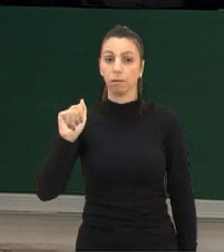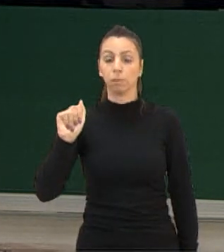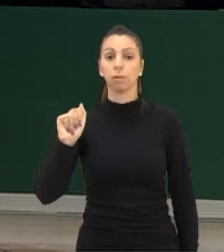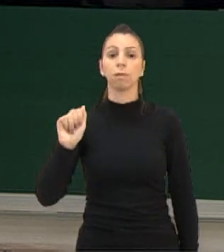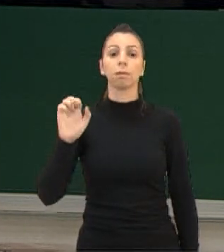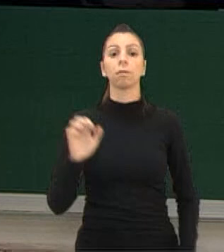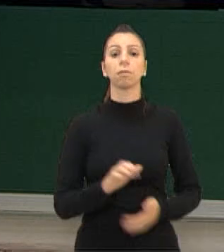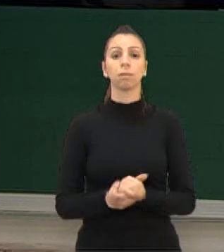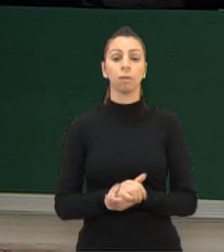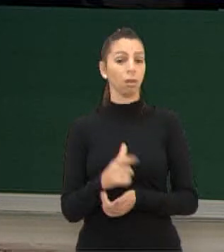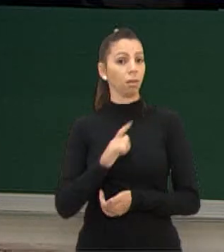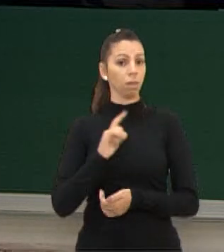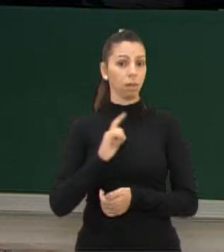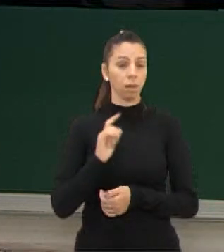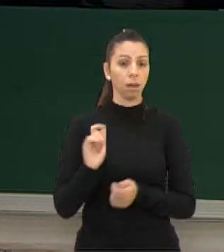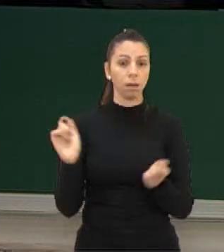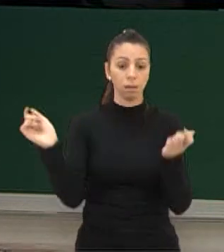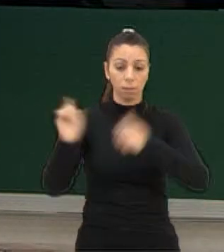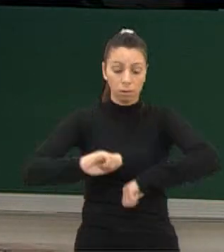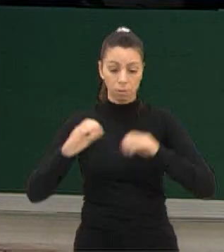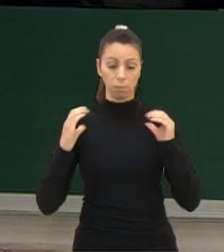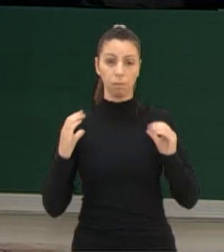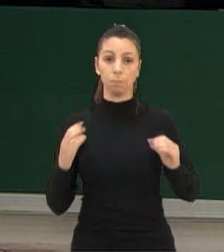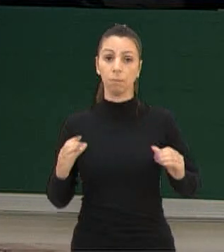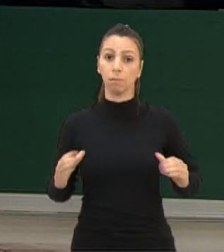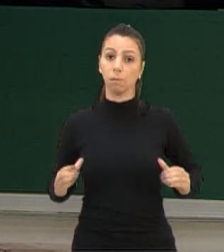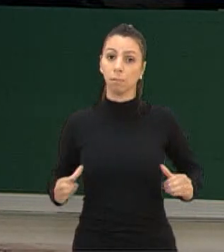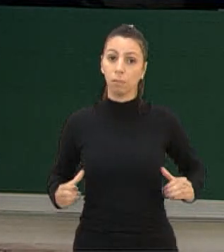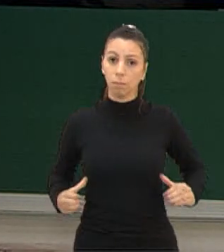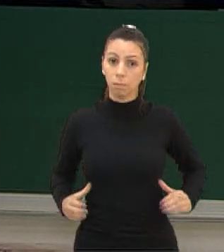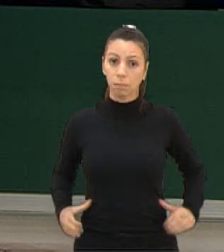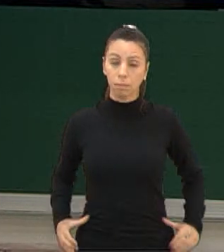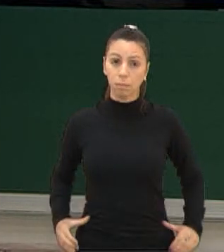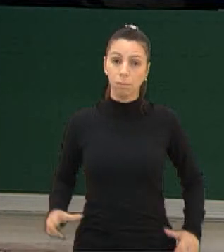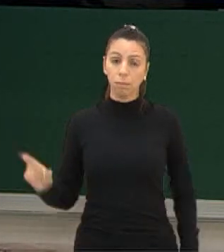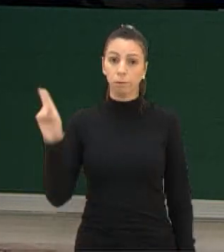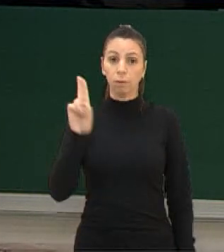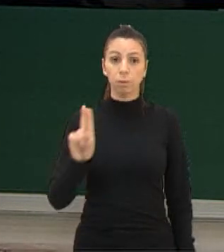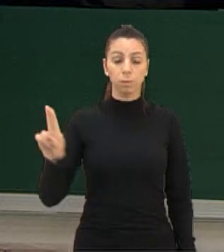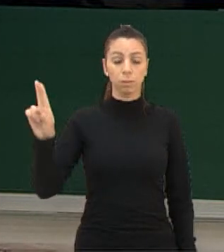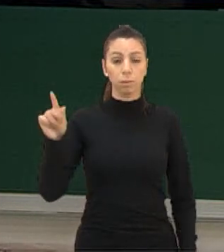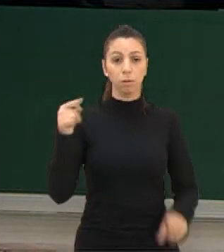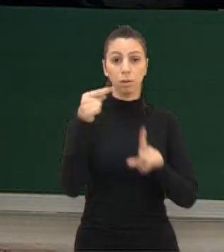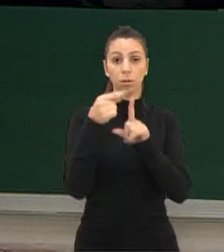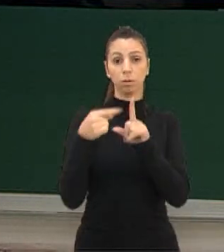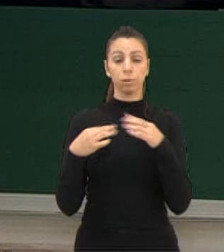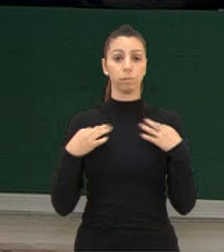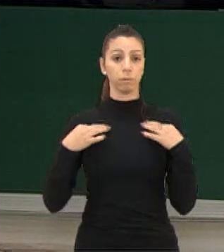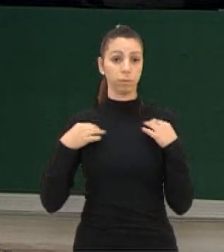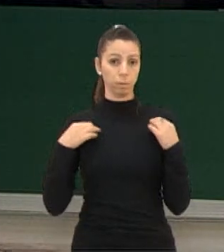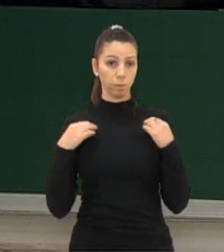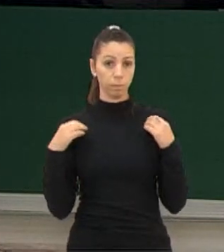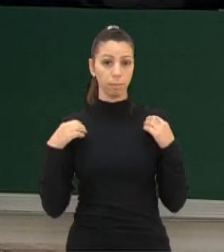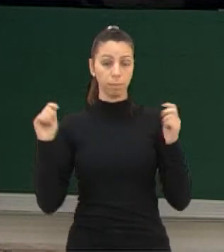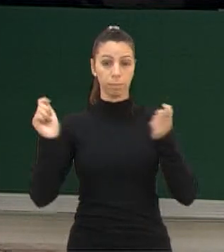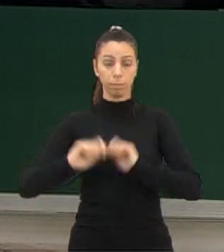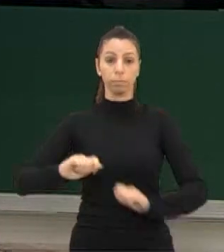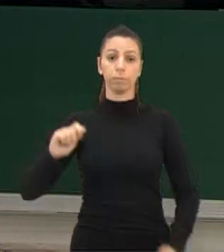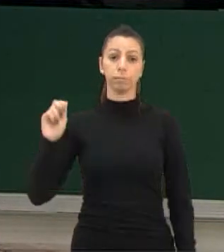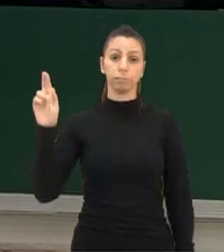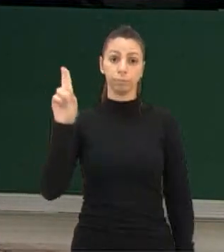uniforme, mas vai haver uma necessidade do comportamento em relação ao que você vai usar. Né? Qual tipo de roupa você tem que usar, né? Qual que é,